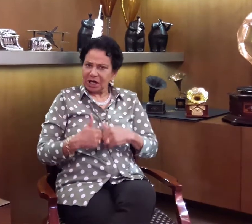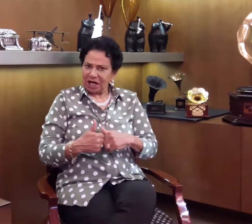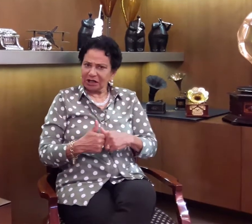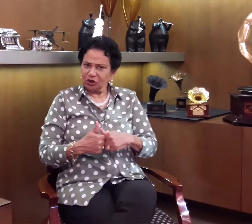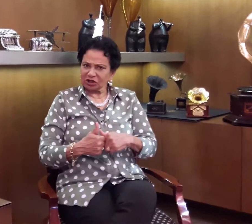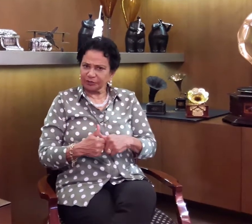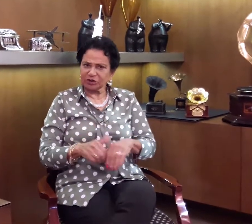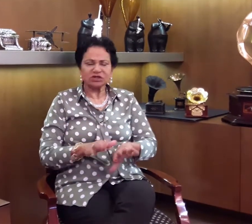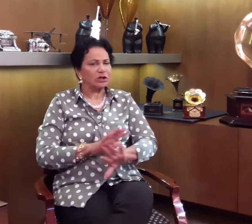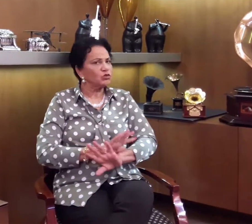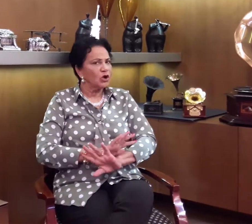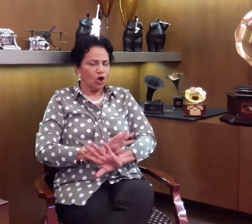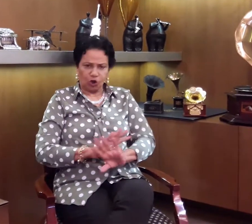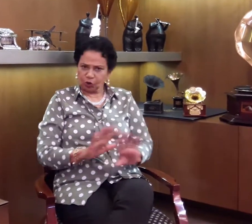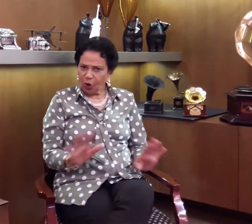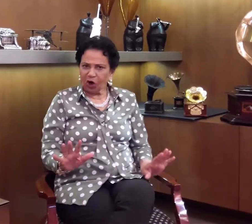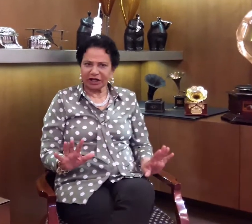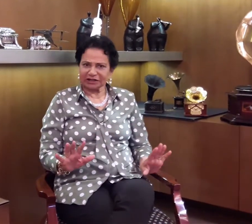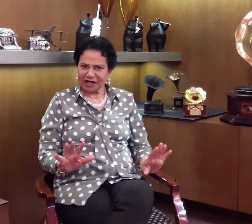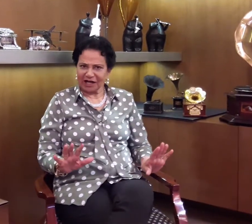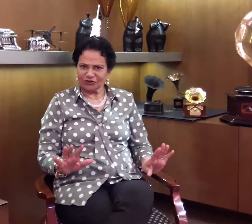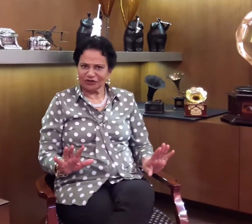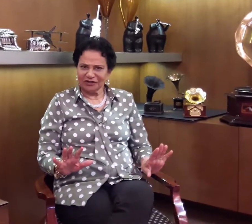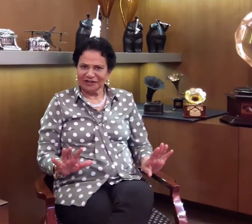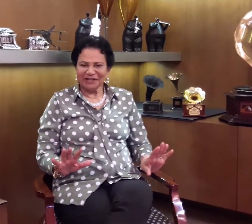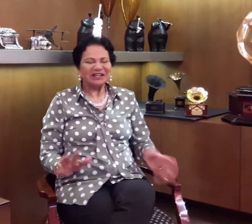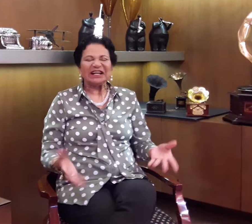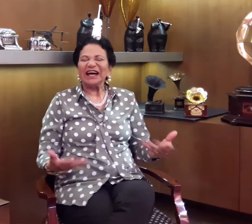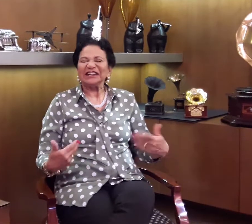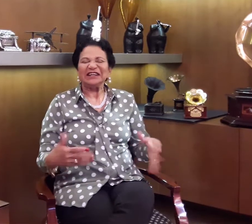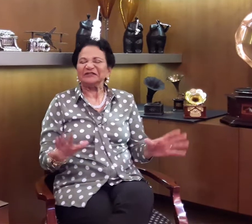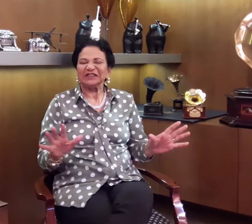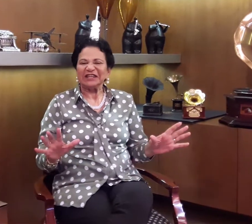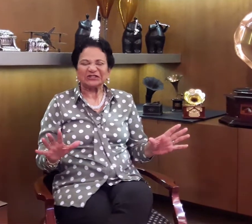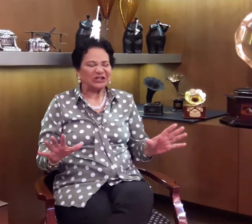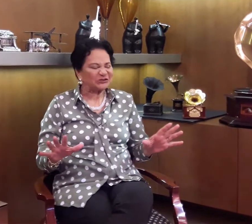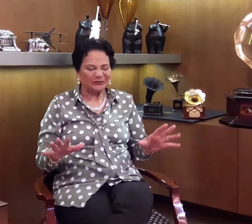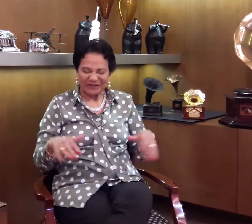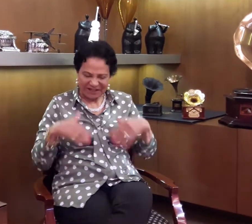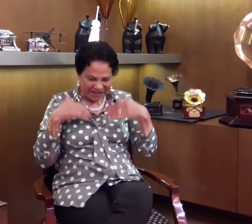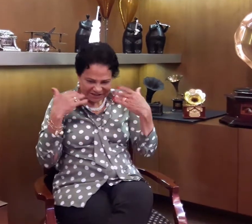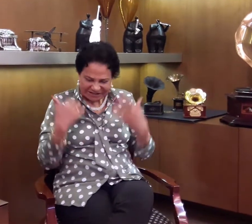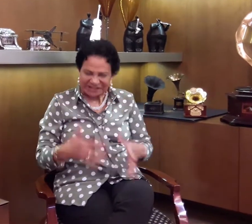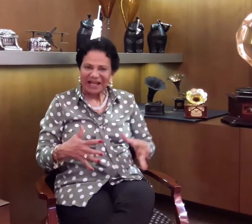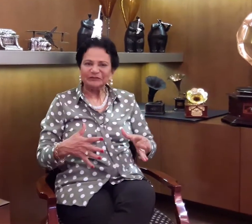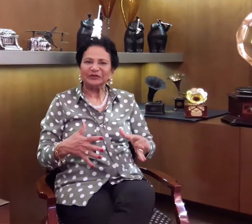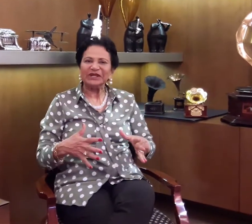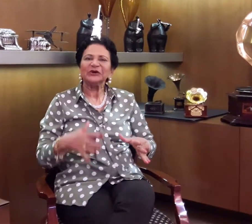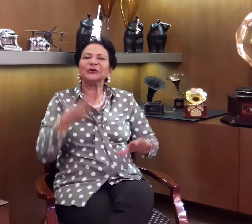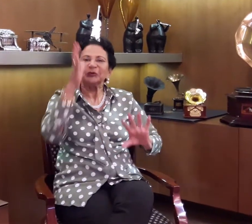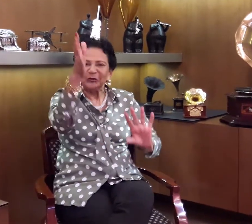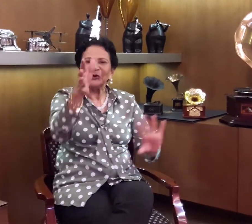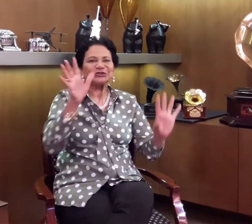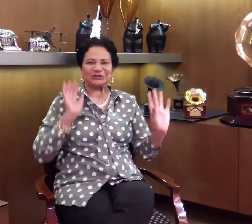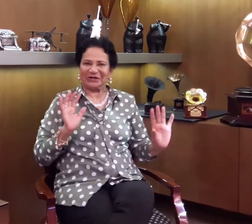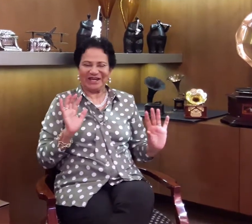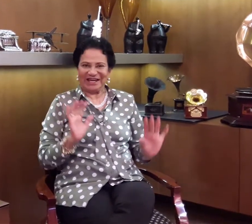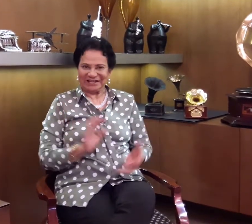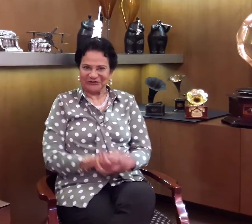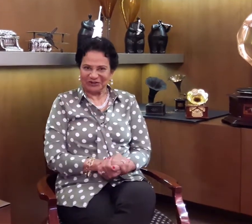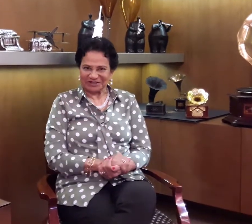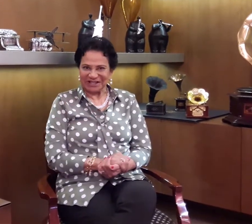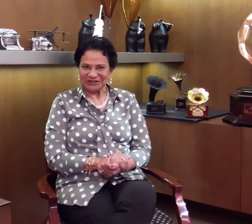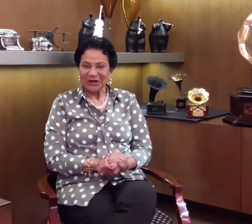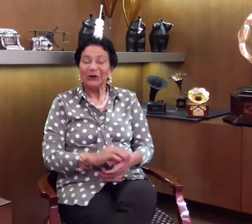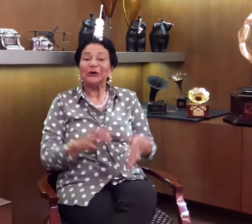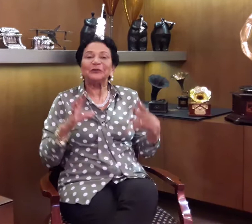E a nossa produção corre atrás. É claro e evidente que nós vamos fazer sempre o gosto